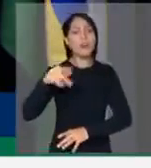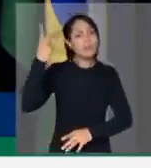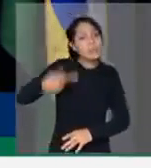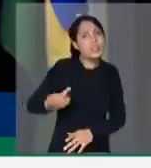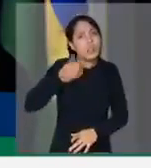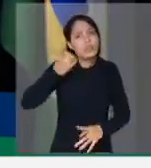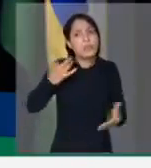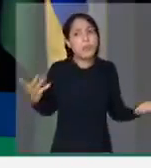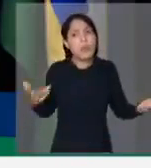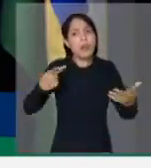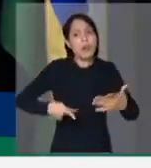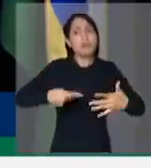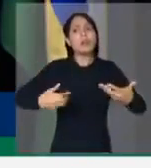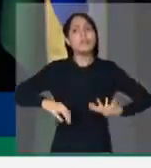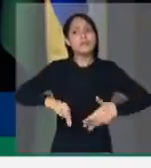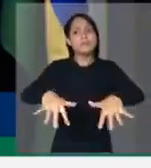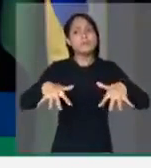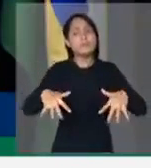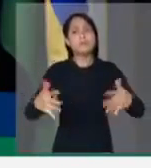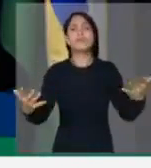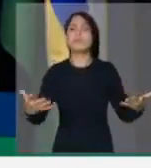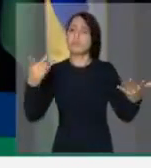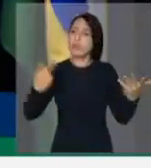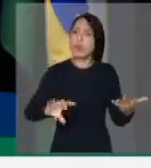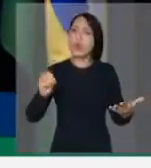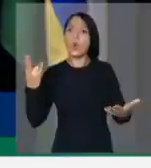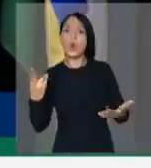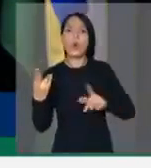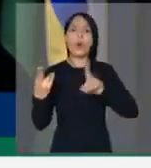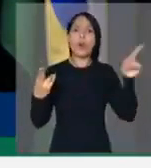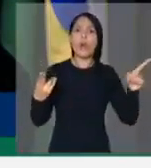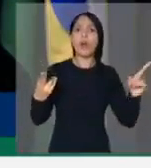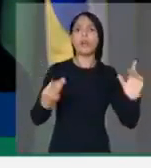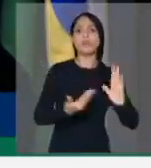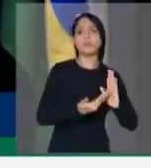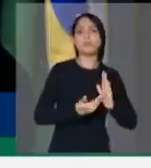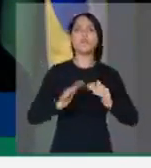Legislativo, ao Congresso Nacional, ao Senado ou à Câmara dos Deputados. Obrigado.